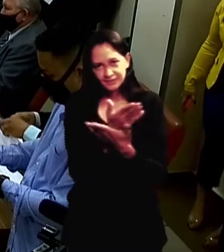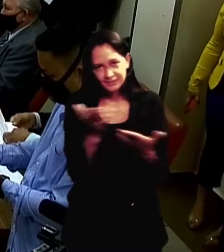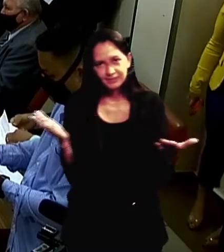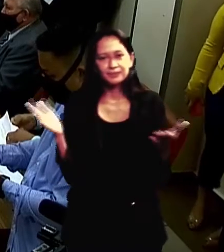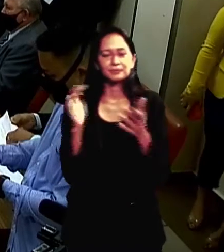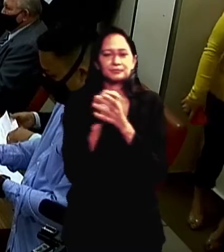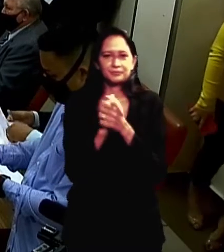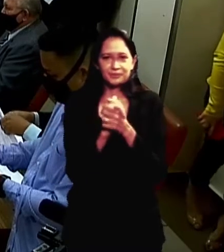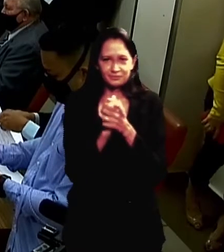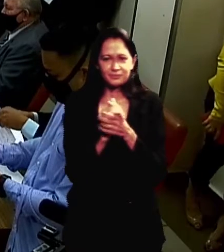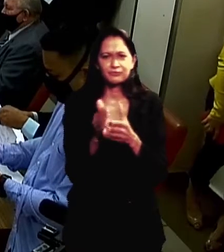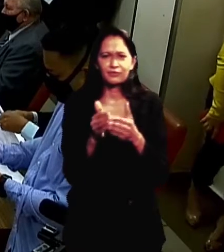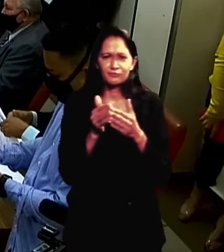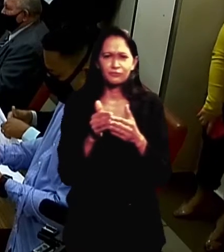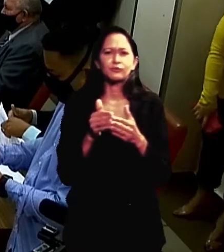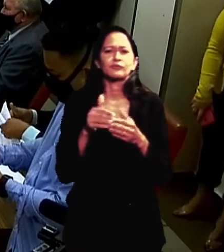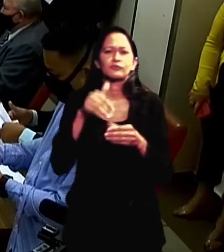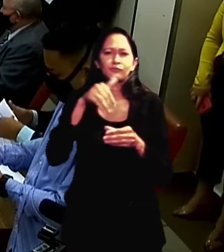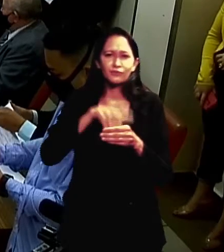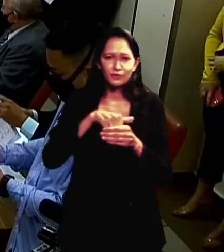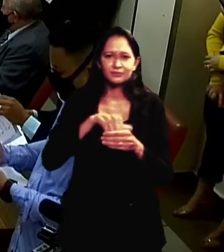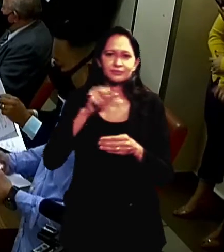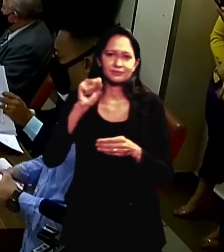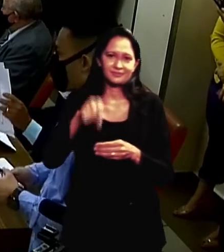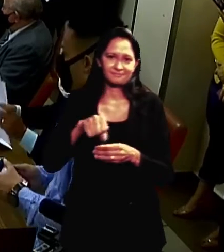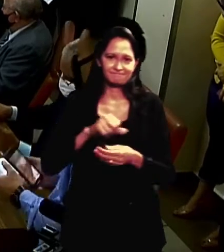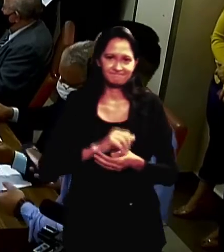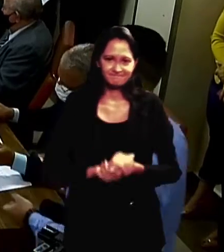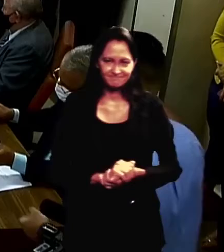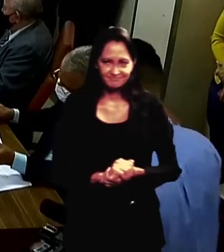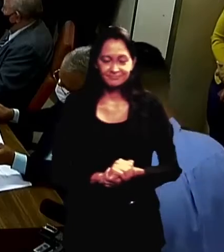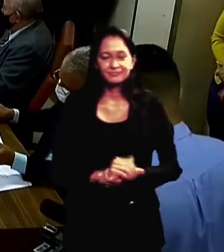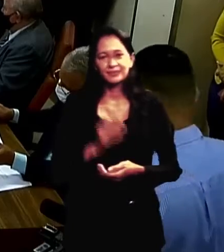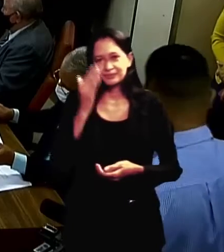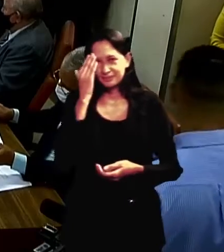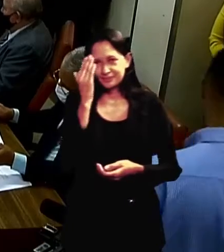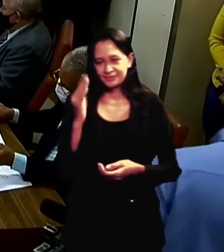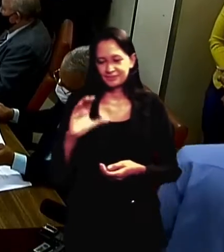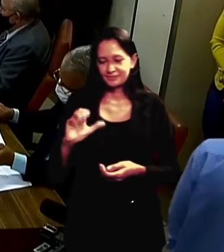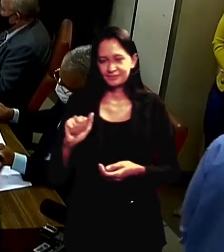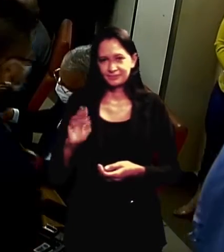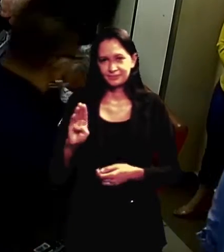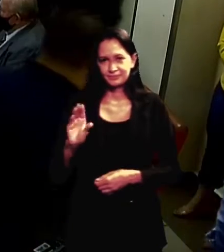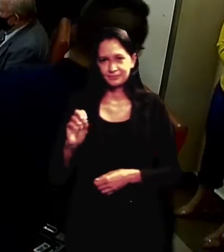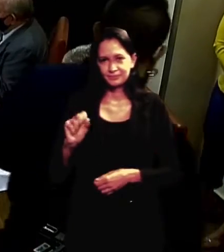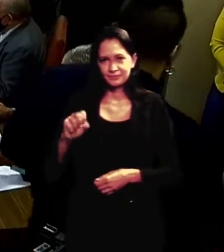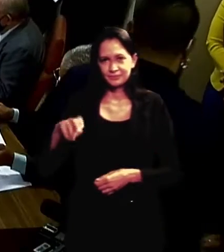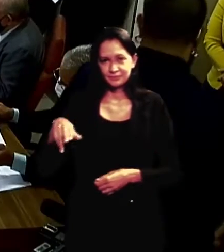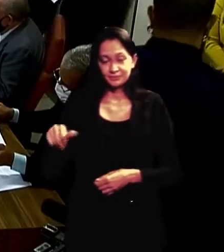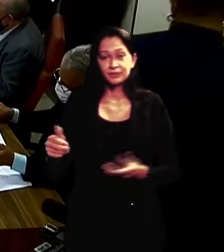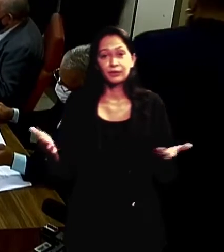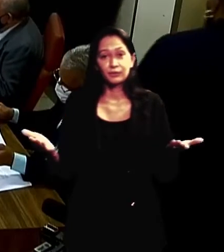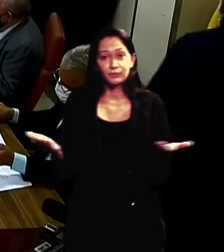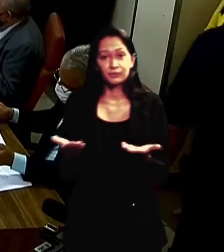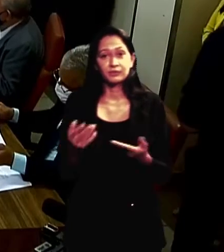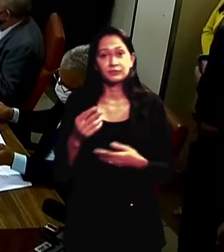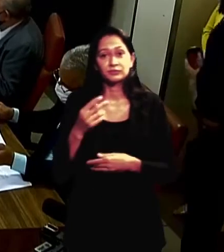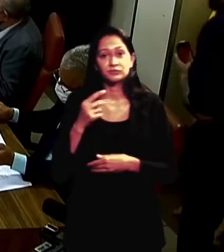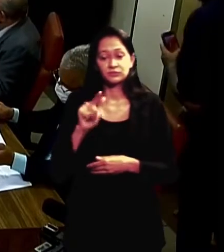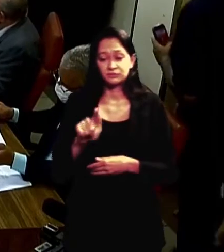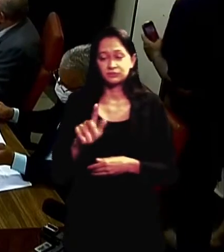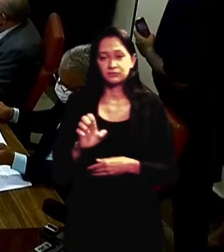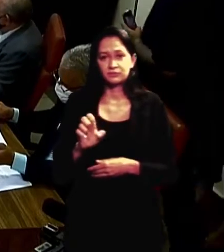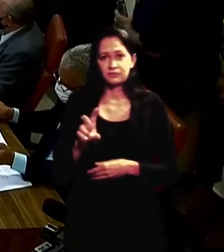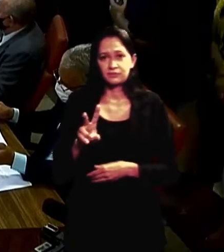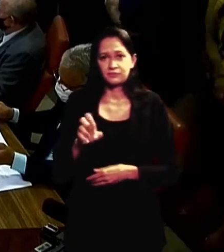senhores que votam favoráveis. Muito obrigado. Obrigado, vereador Cabocena. Questão de ordem, relator do projeto, vereador Jefferson Abel.